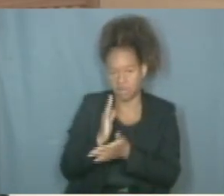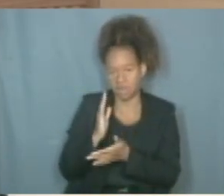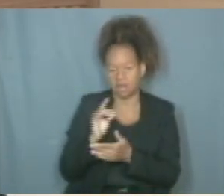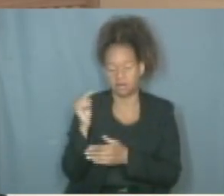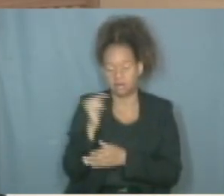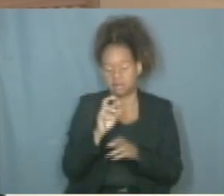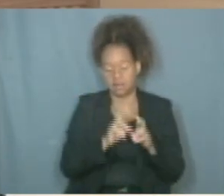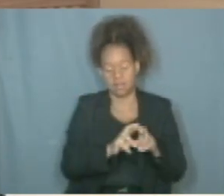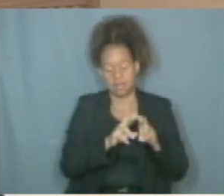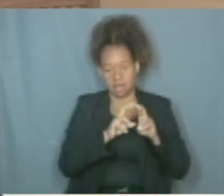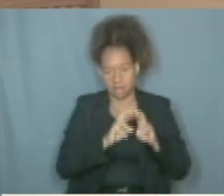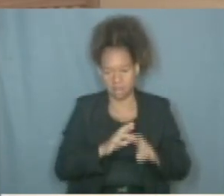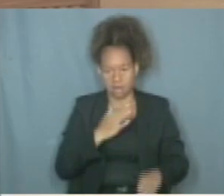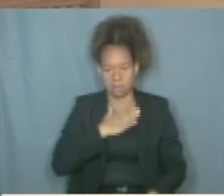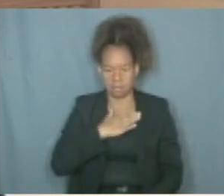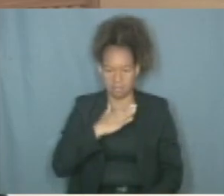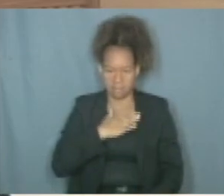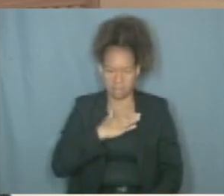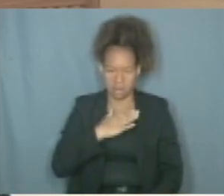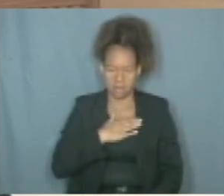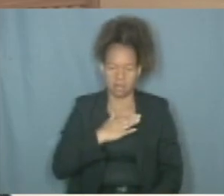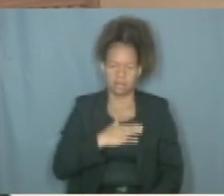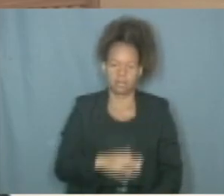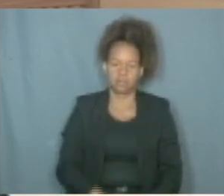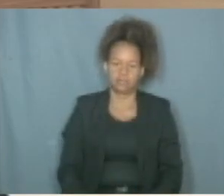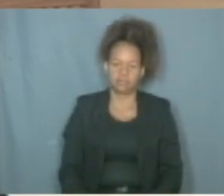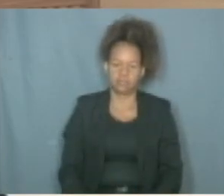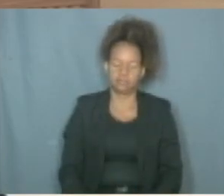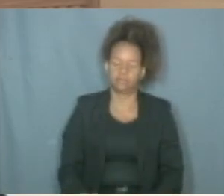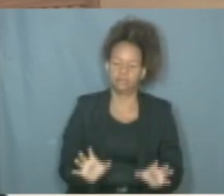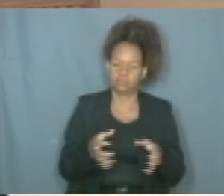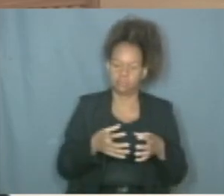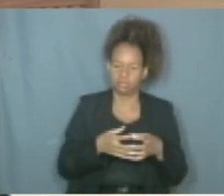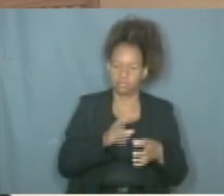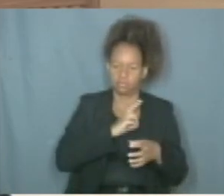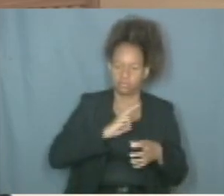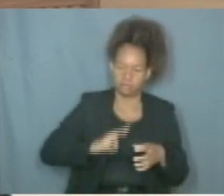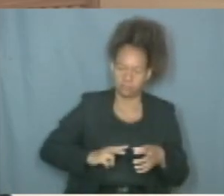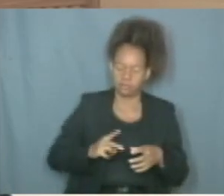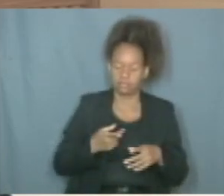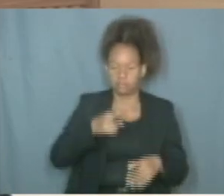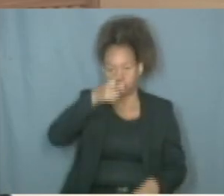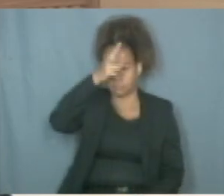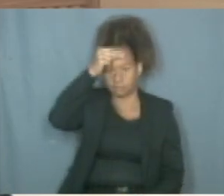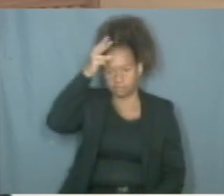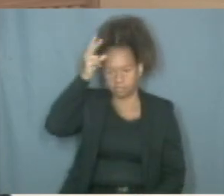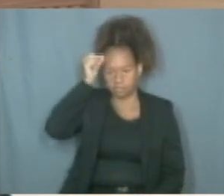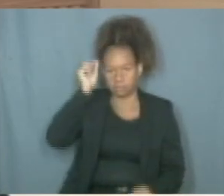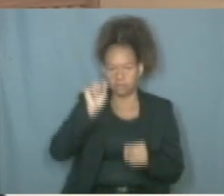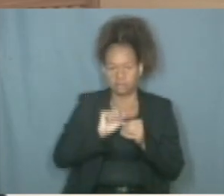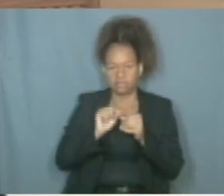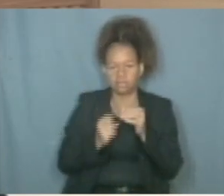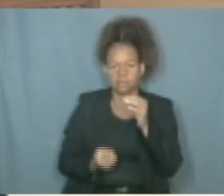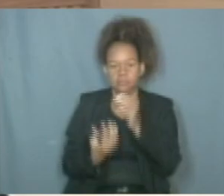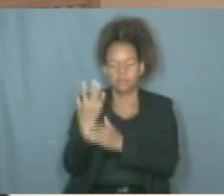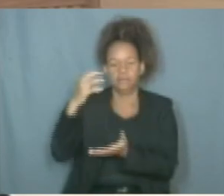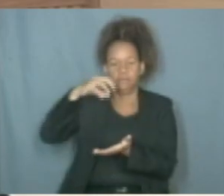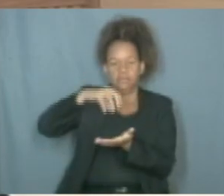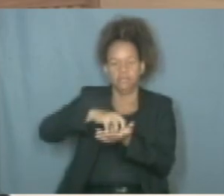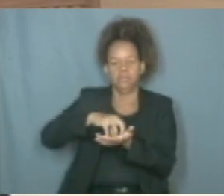esse requerimento de minha autoria, de autoria do nosso mandato, para que a Prefeitura realize a criação de um